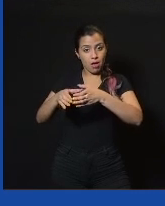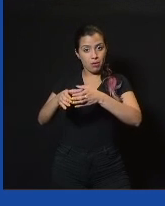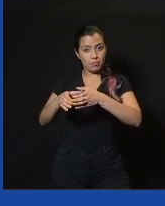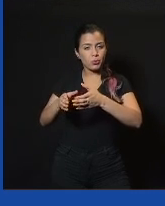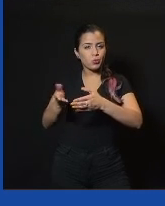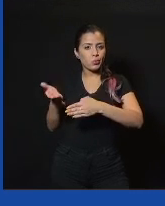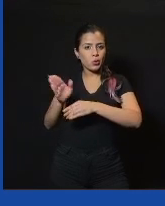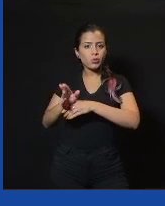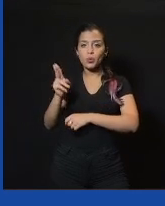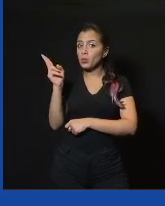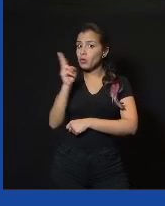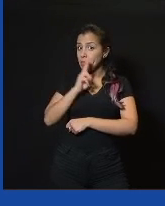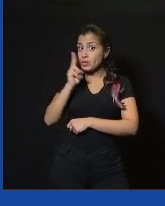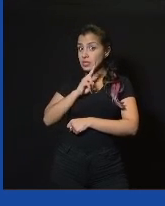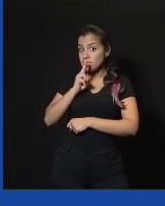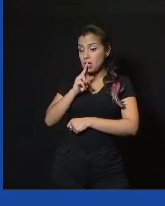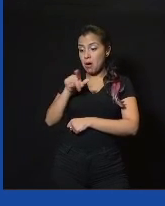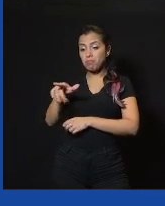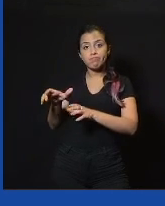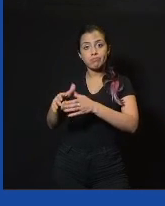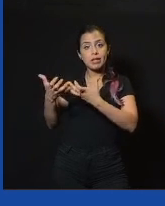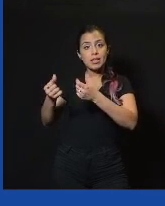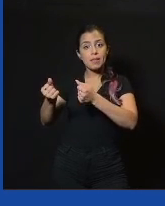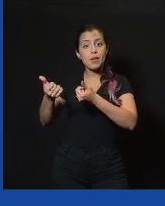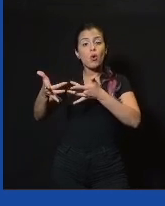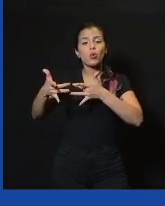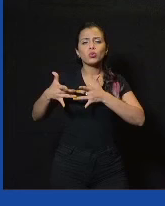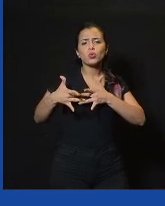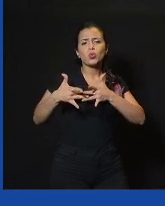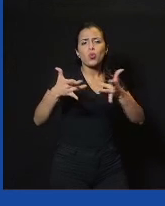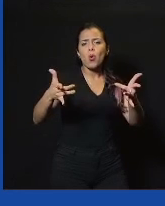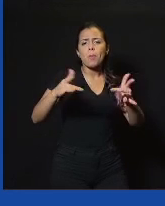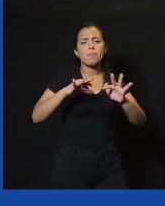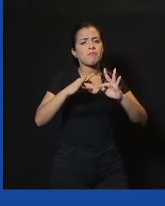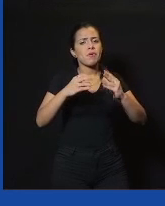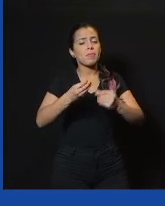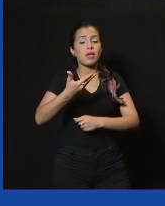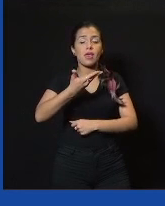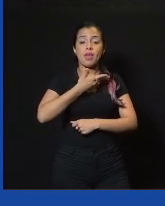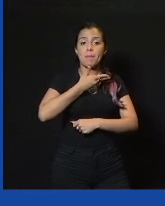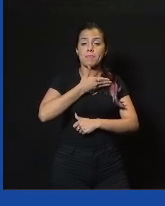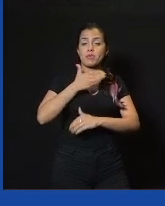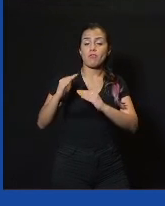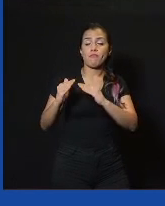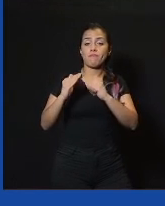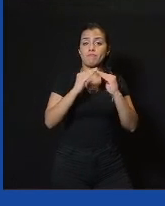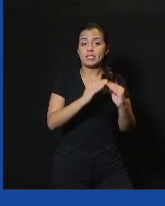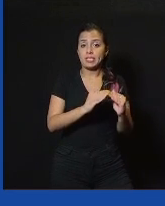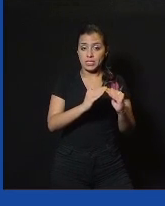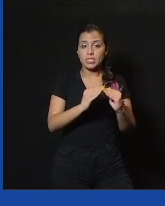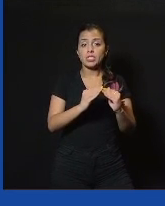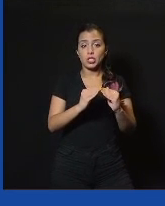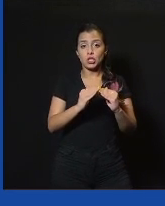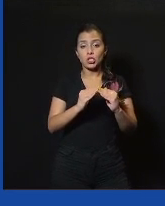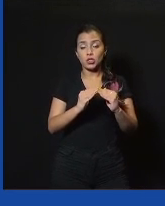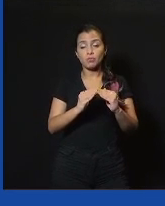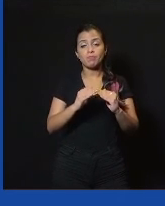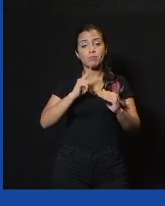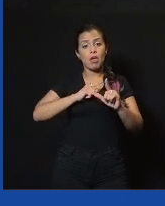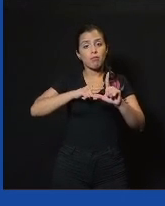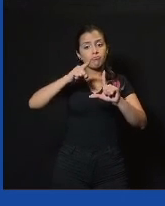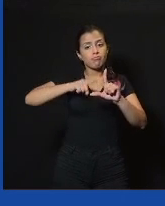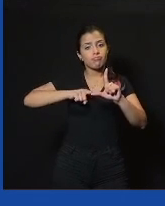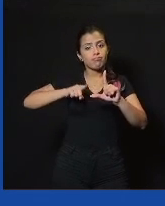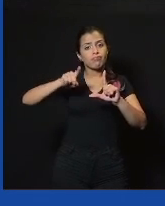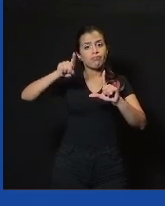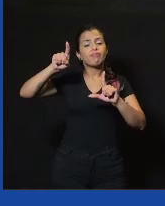desse auxílio emergencial para algum parente, amigo ou vizinho, que é a comprovação estatística do exemplo do que o Zezé,